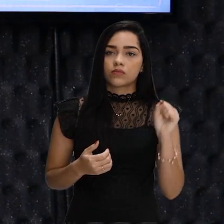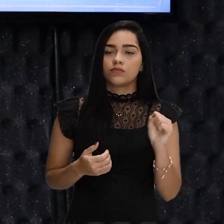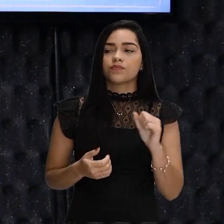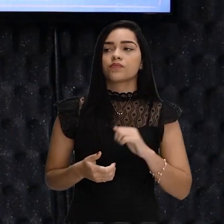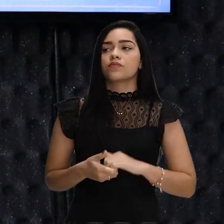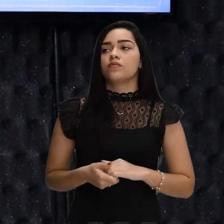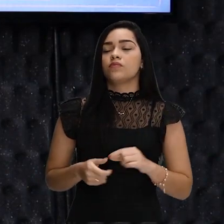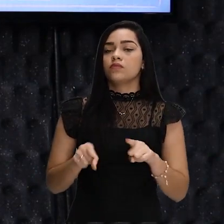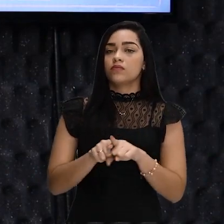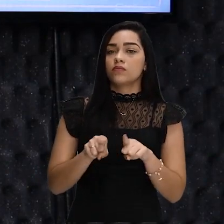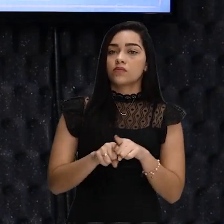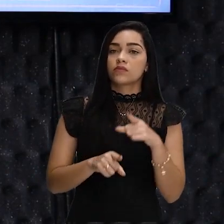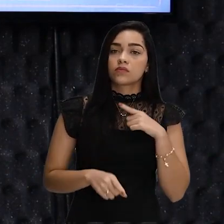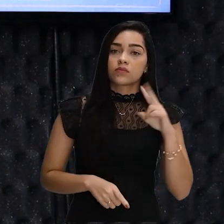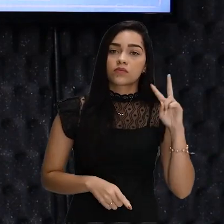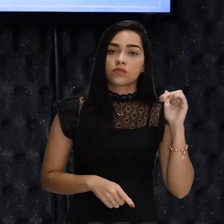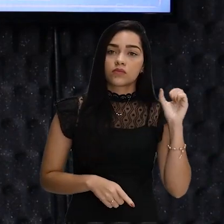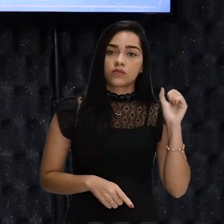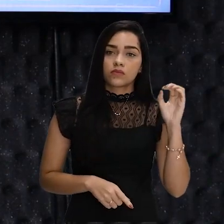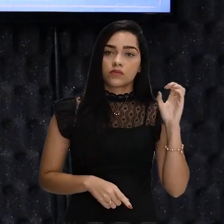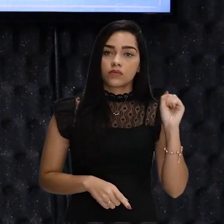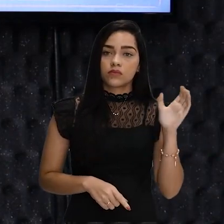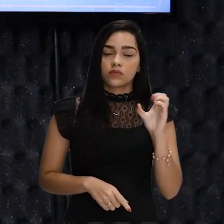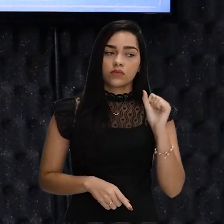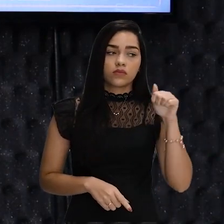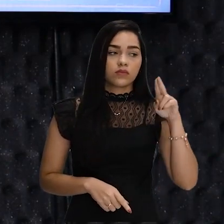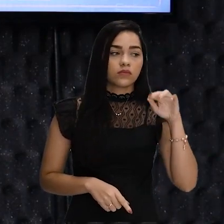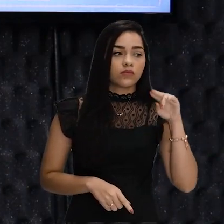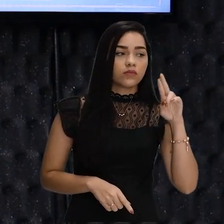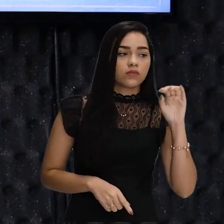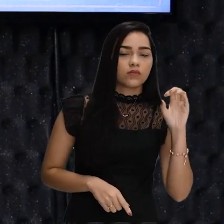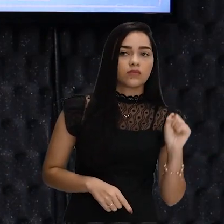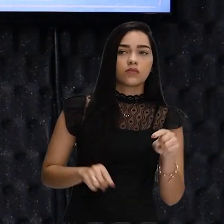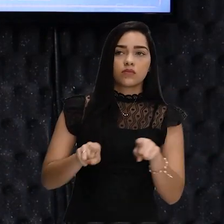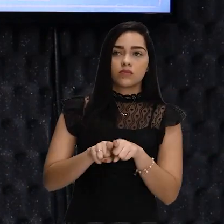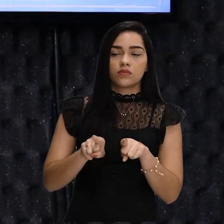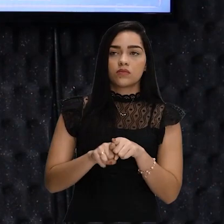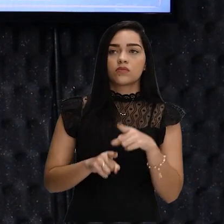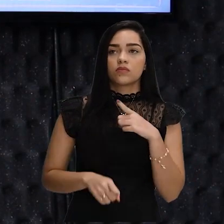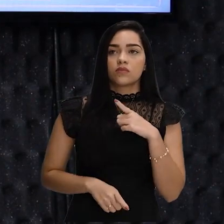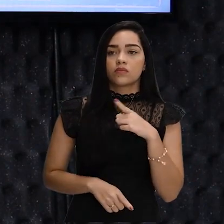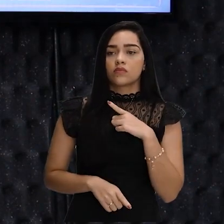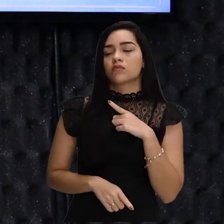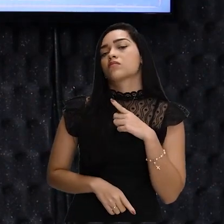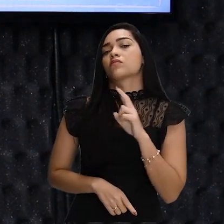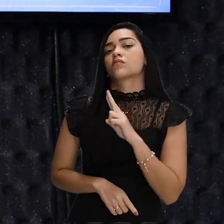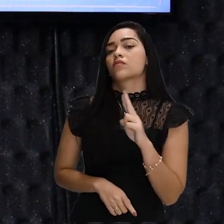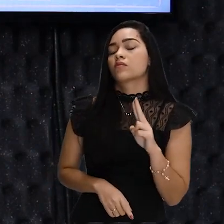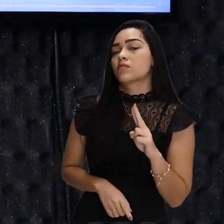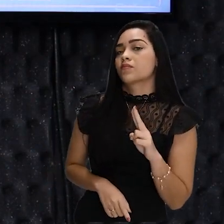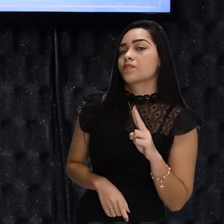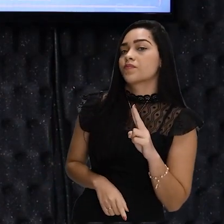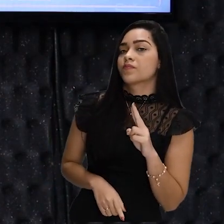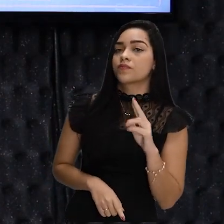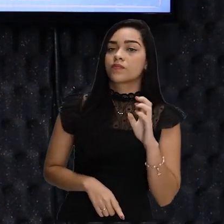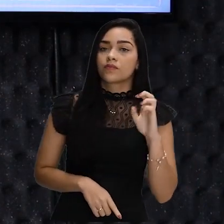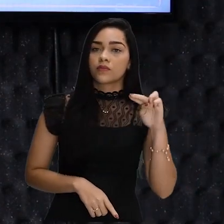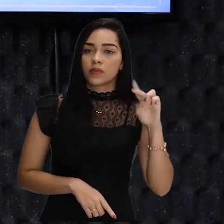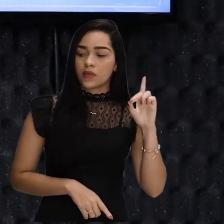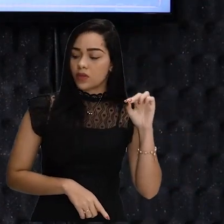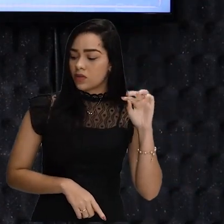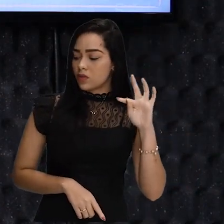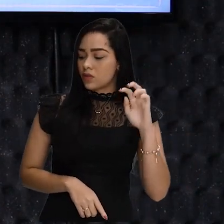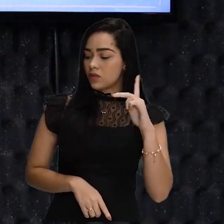no revestimento dos vasos sanguíneos, né? No endotélio, que a gente chama também o revestimento dos vasos sanguíneos de